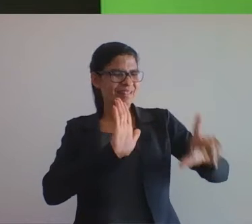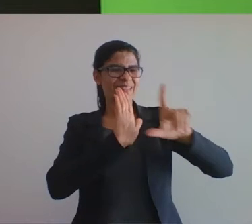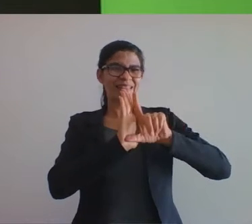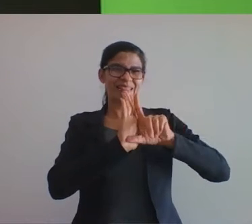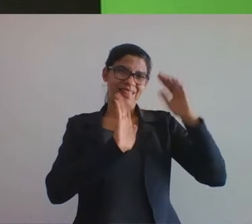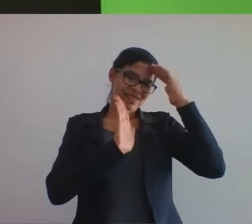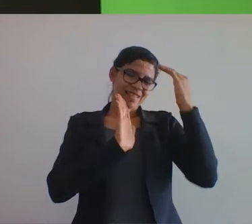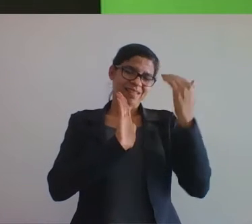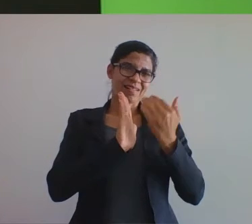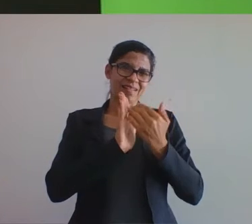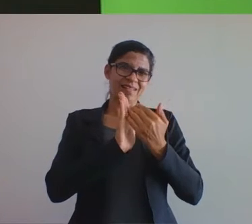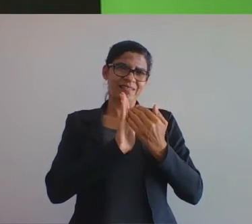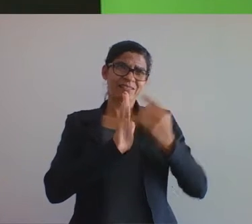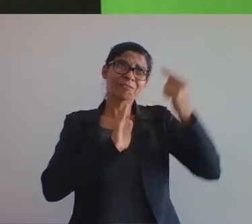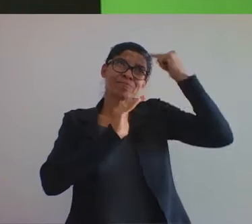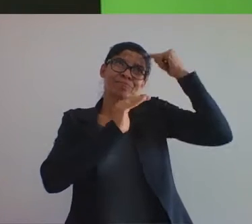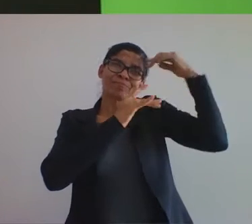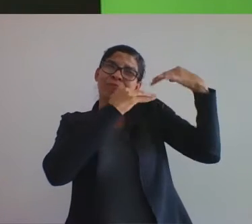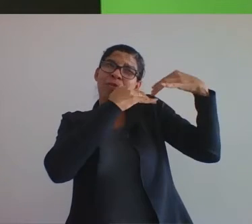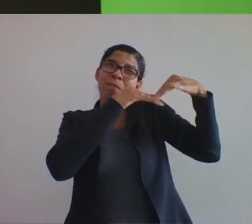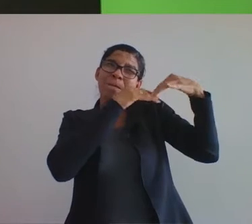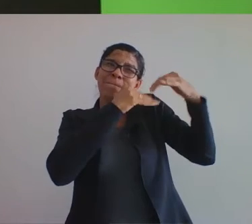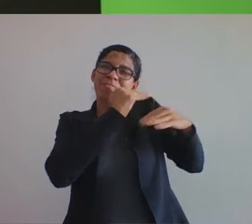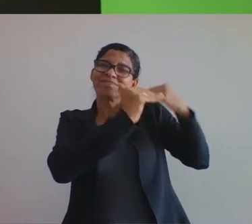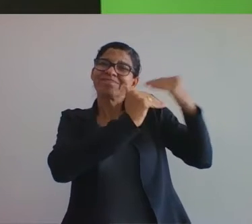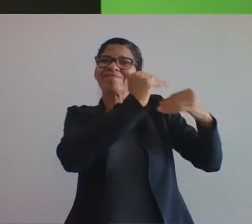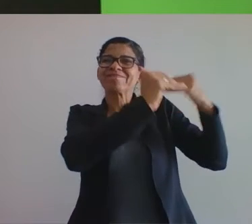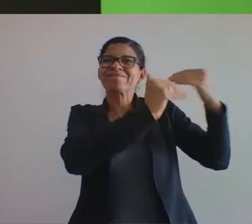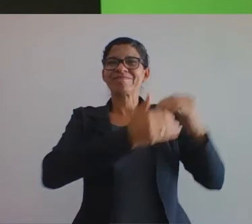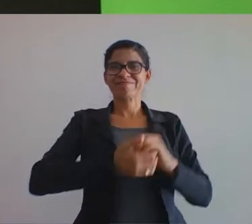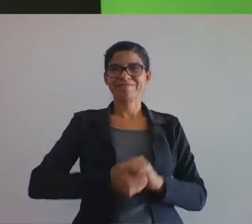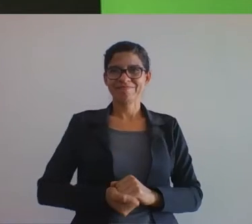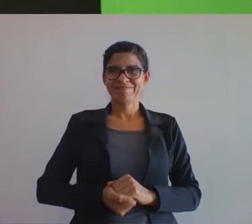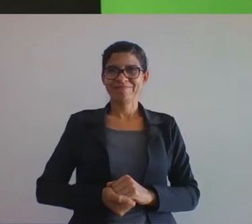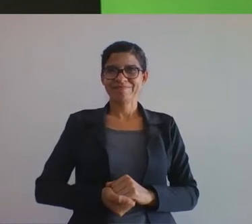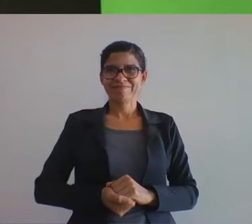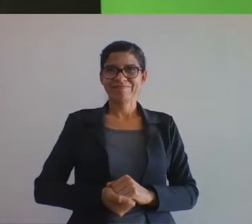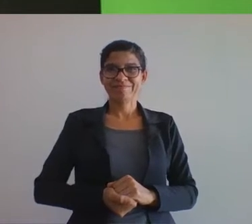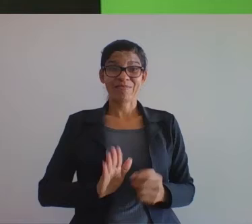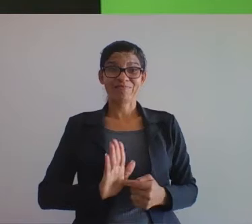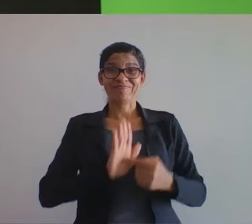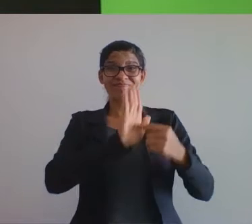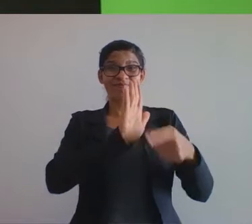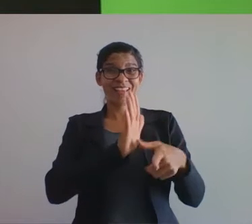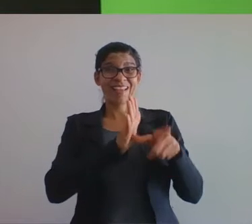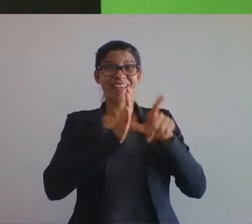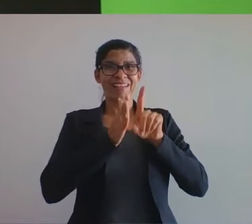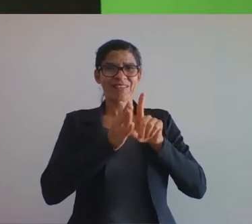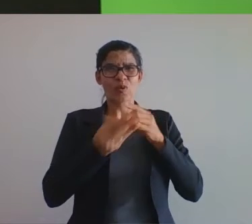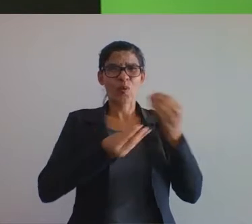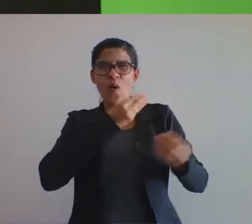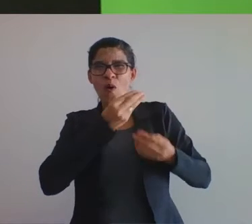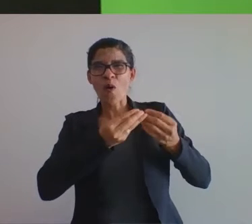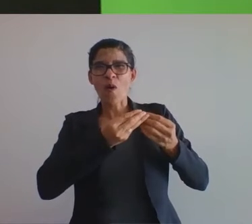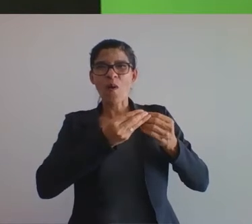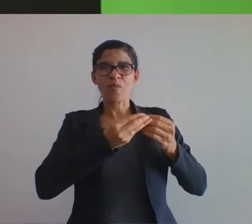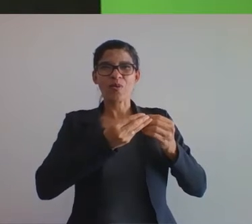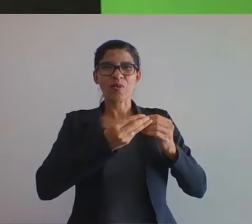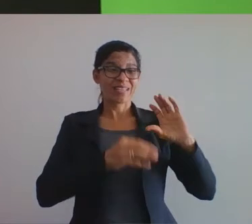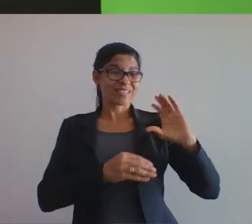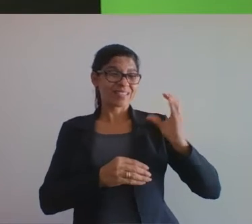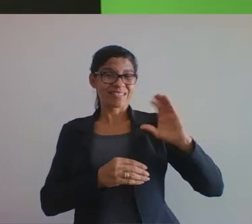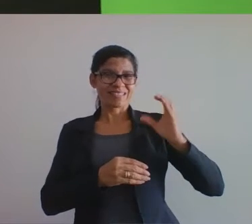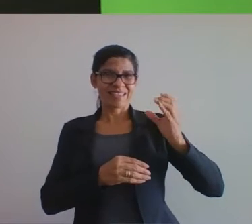processos da natureza. Ao descrever este mundo, ele antecipou os efeitos dos avanços da ciência,